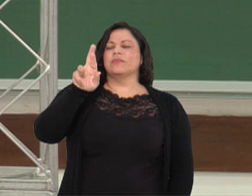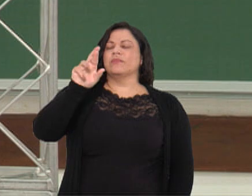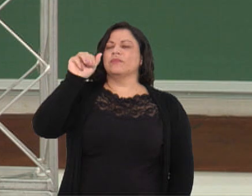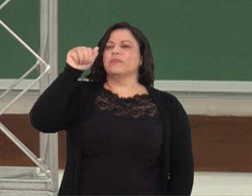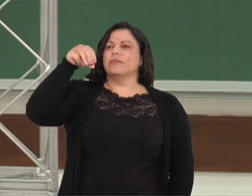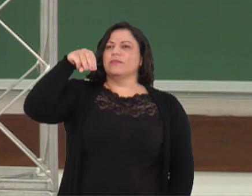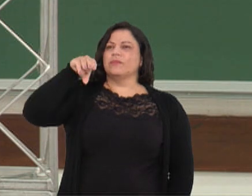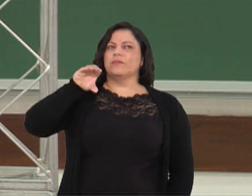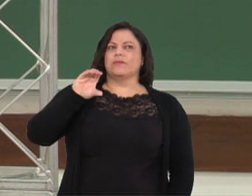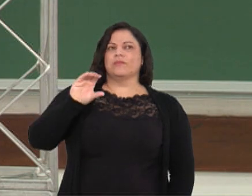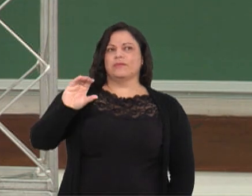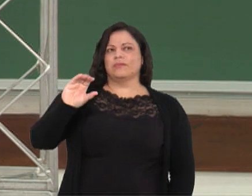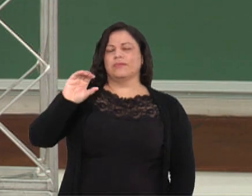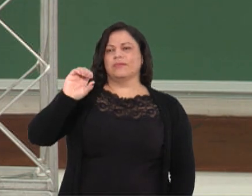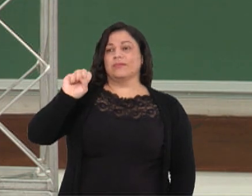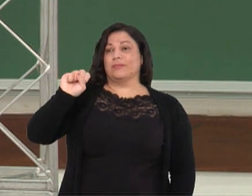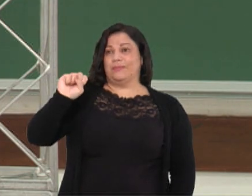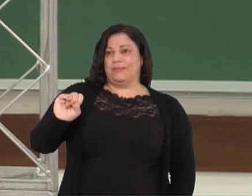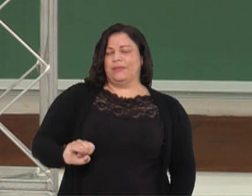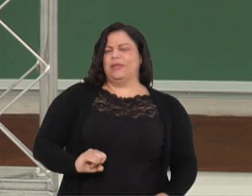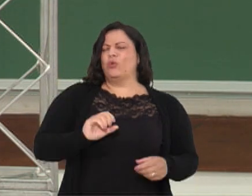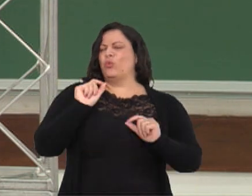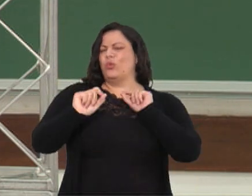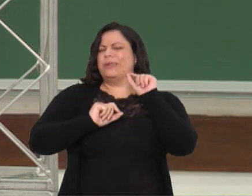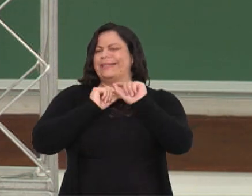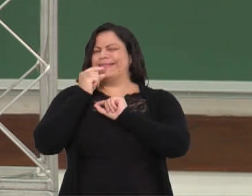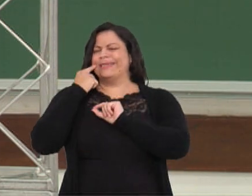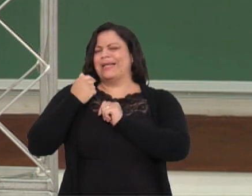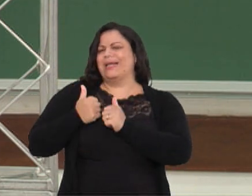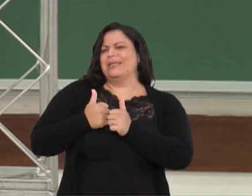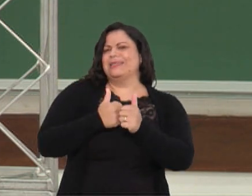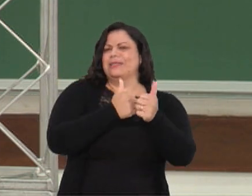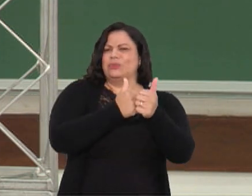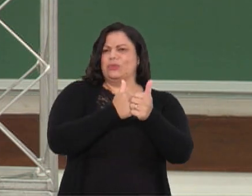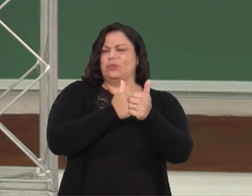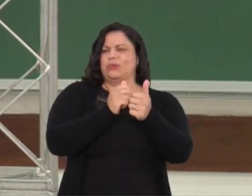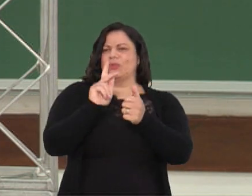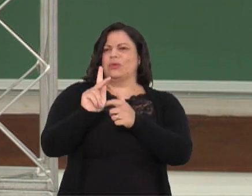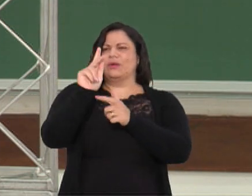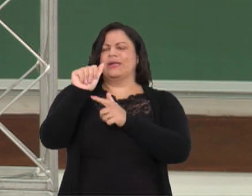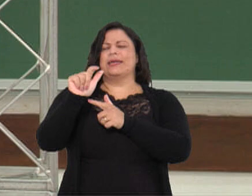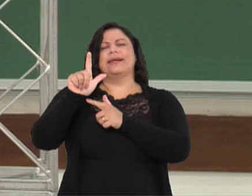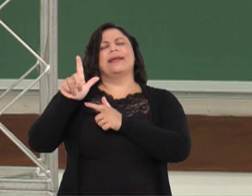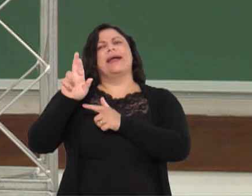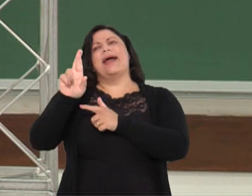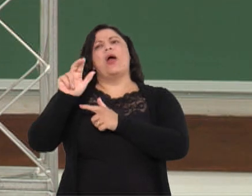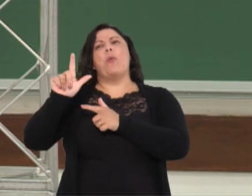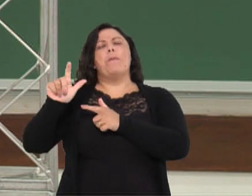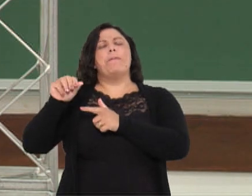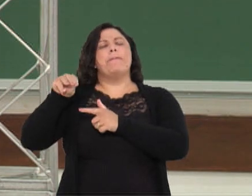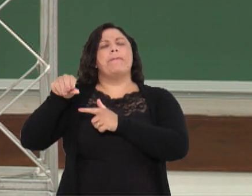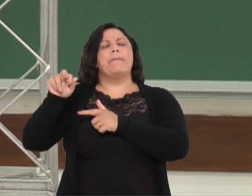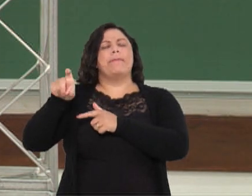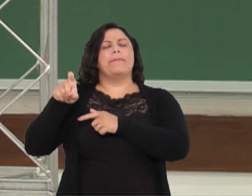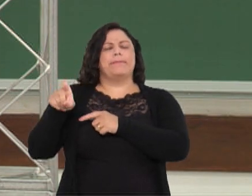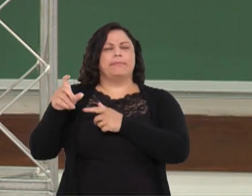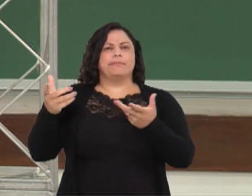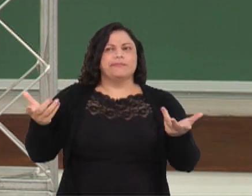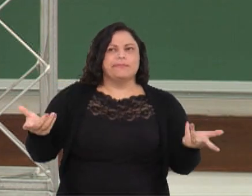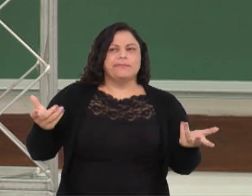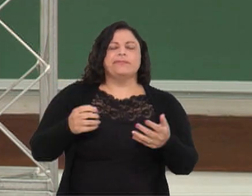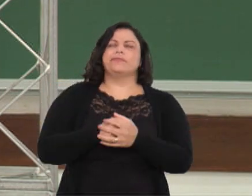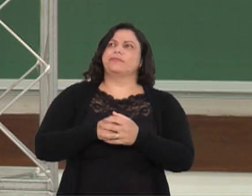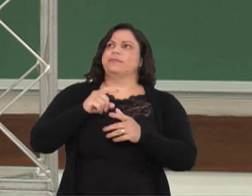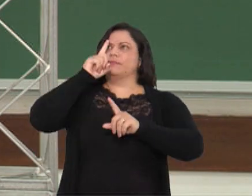um seguidor do Karl Marx e pega o conceito lá de ideologia do Karl Marx, que vai falar